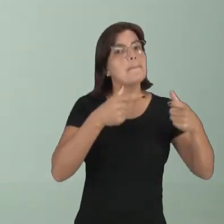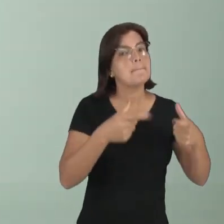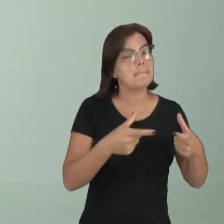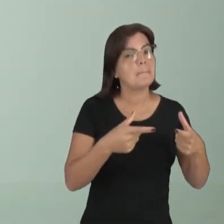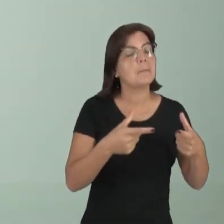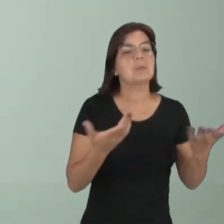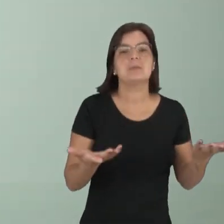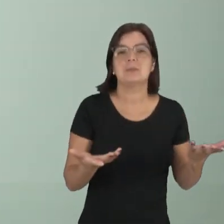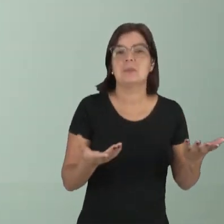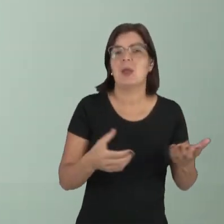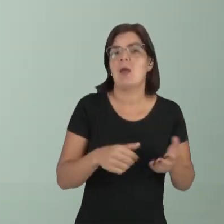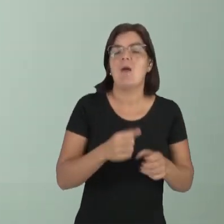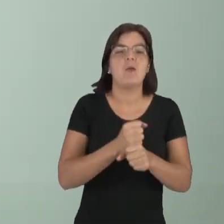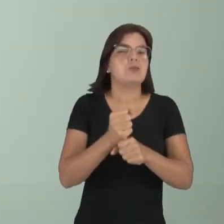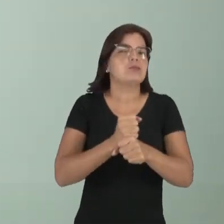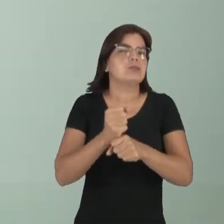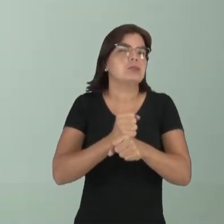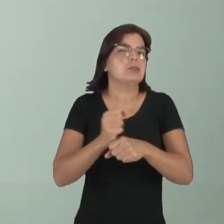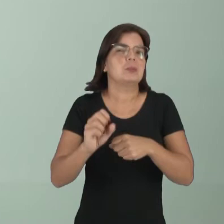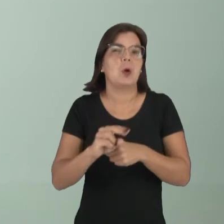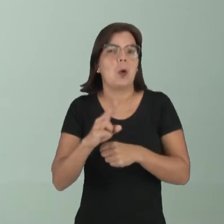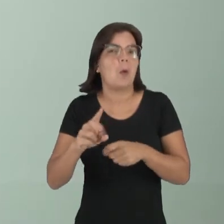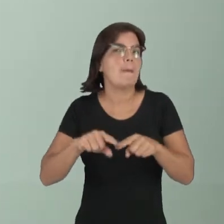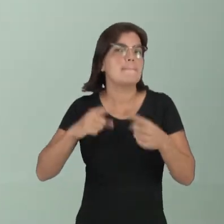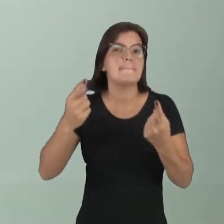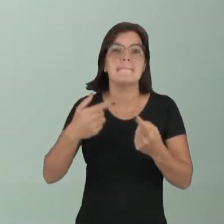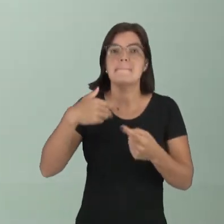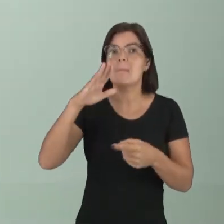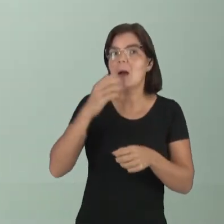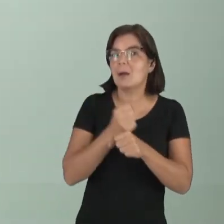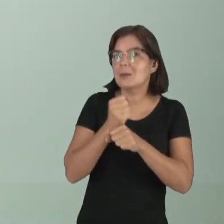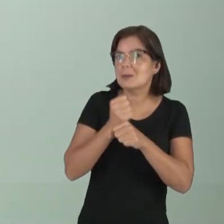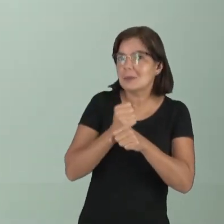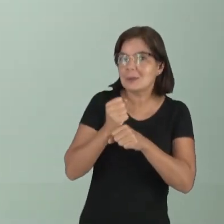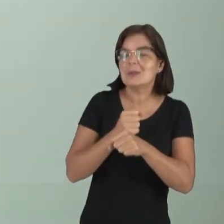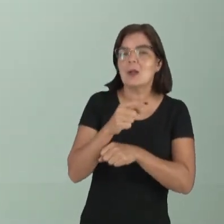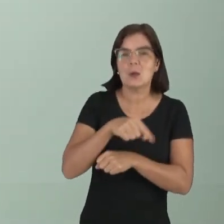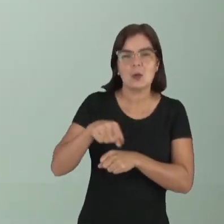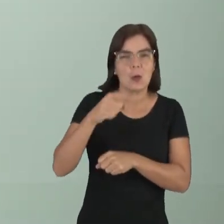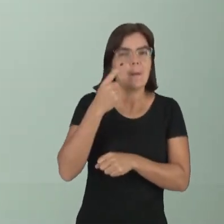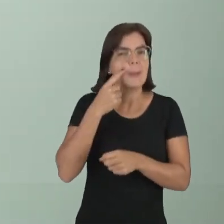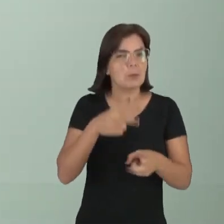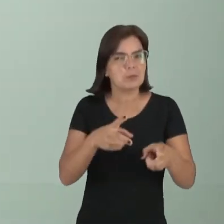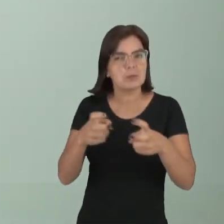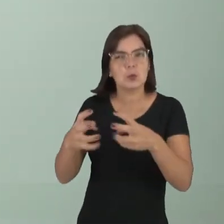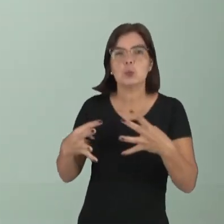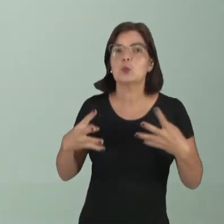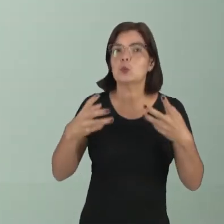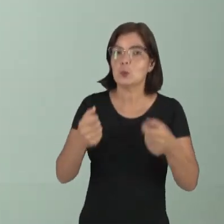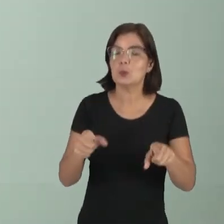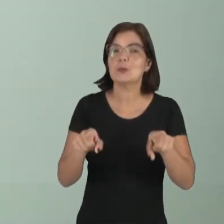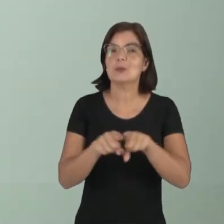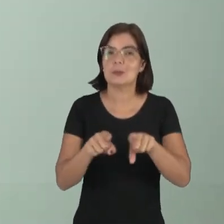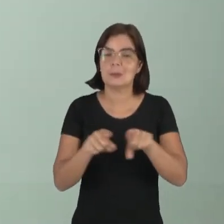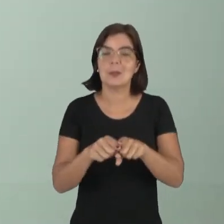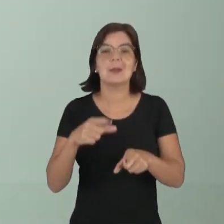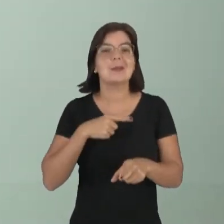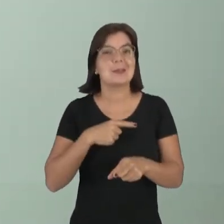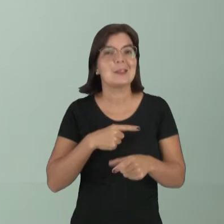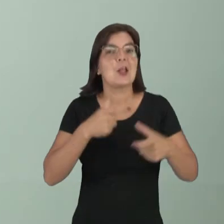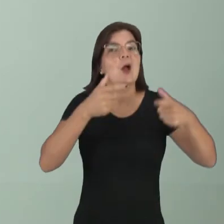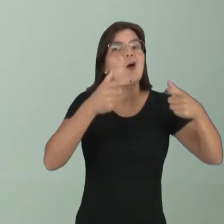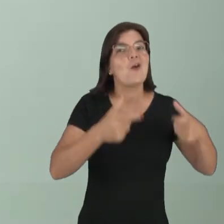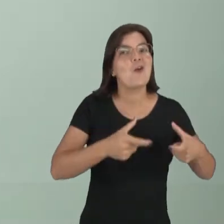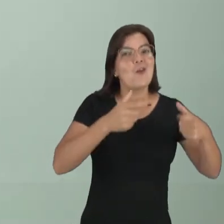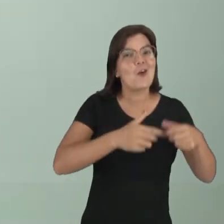pode ser por décadas ou mais de anos para você poder explorar tudo isso aí. Então estamos falando aí